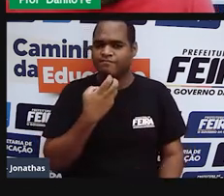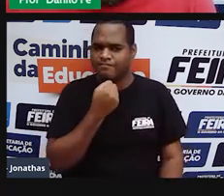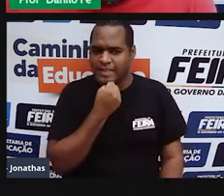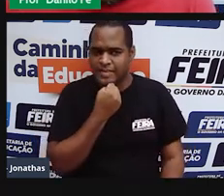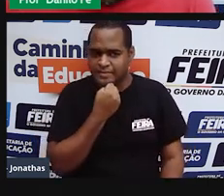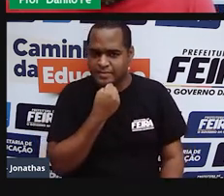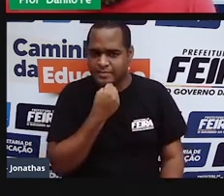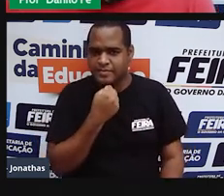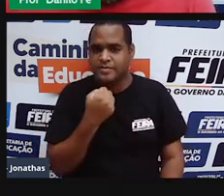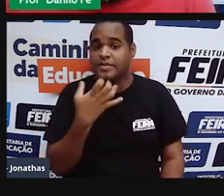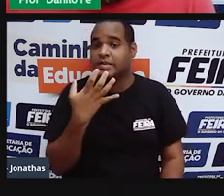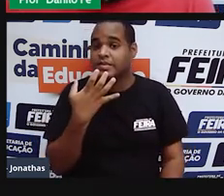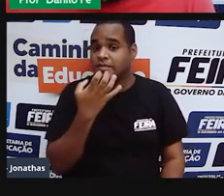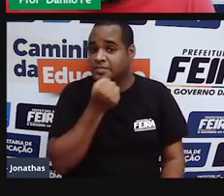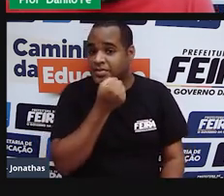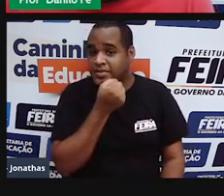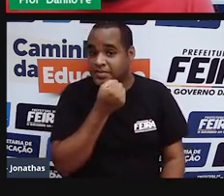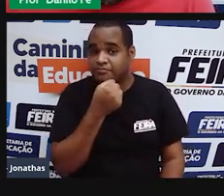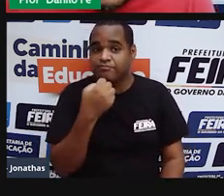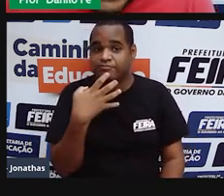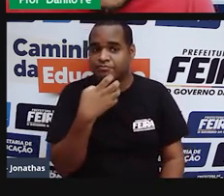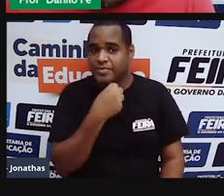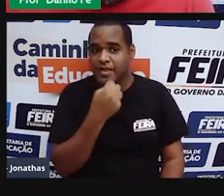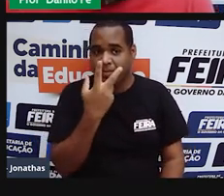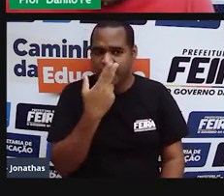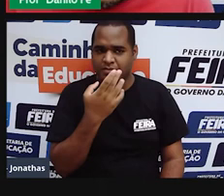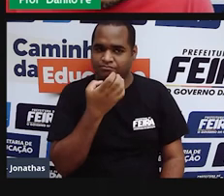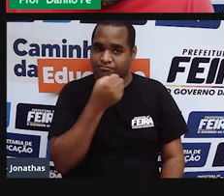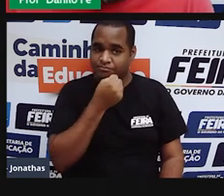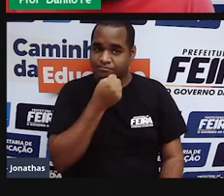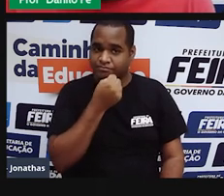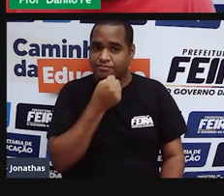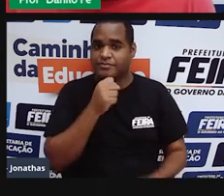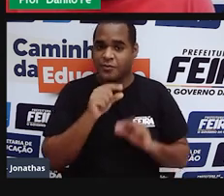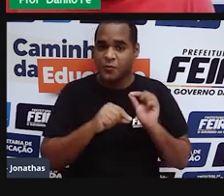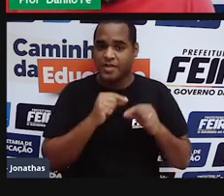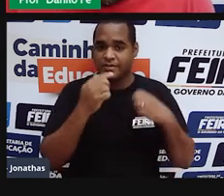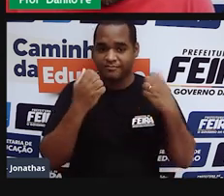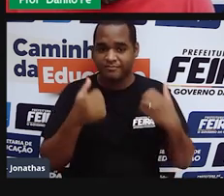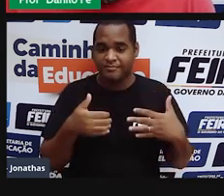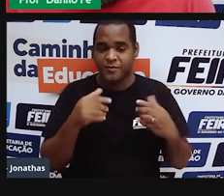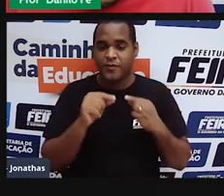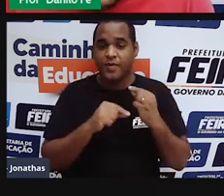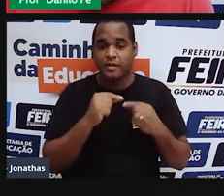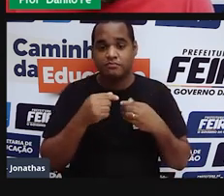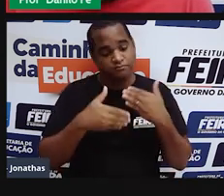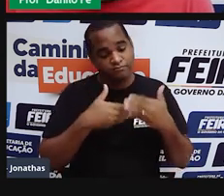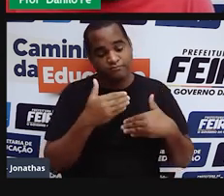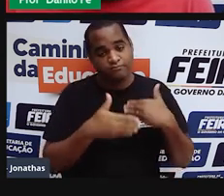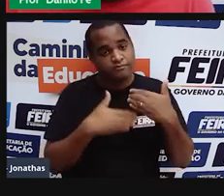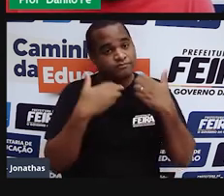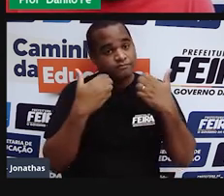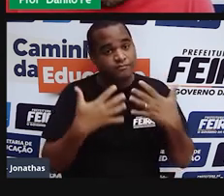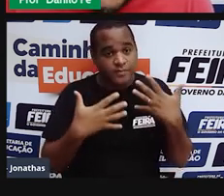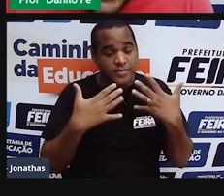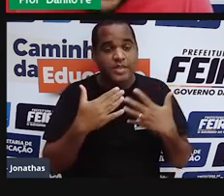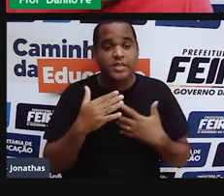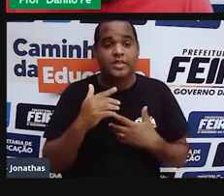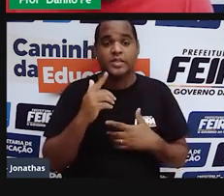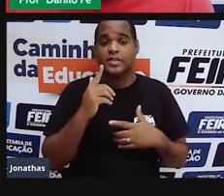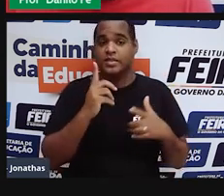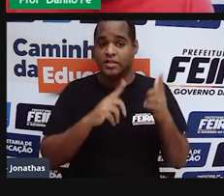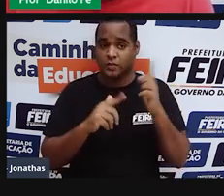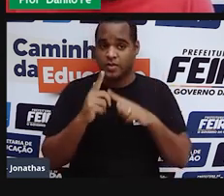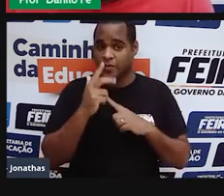pressão da palavra era tarde demais eu era uma brincadeira tinha passado momento mas acabou